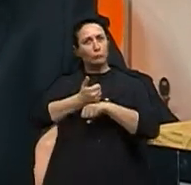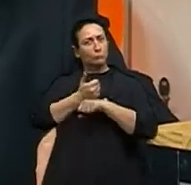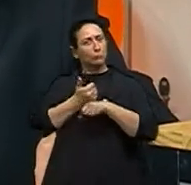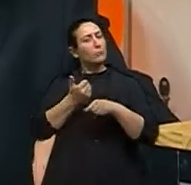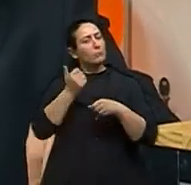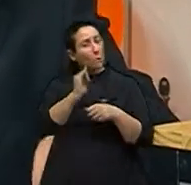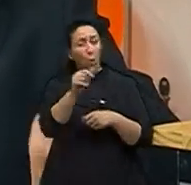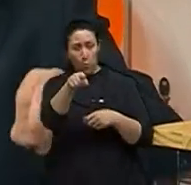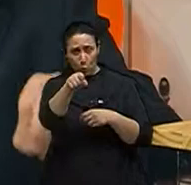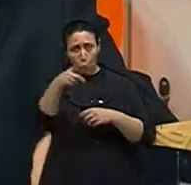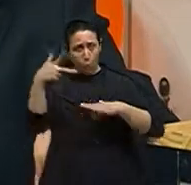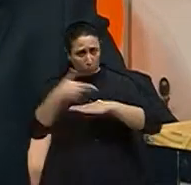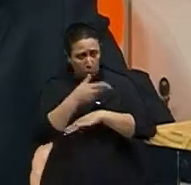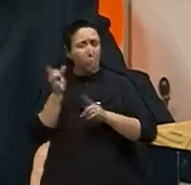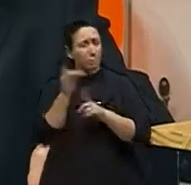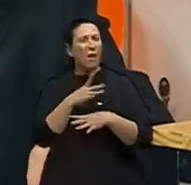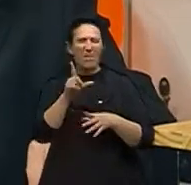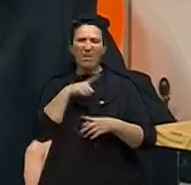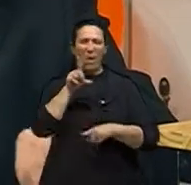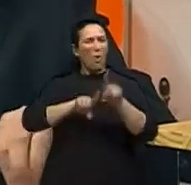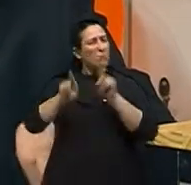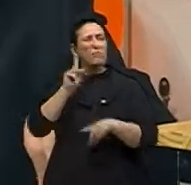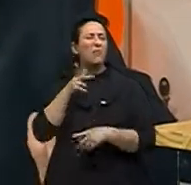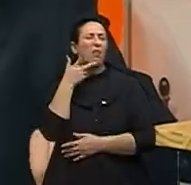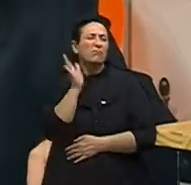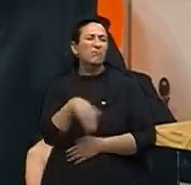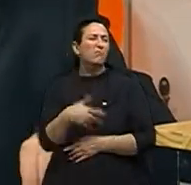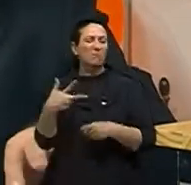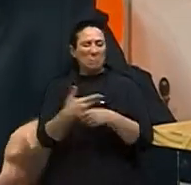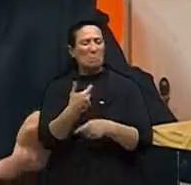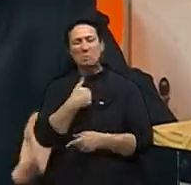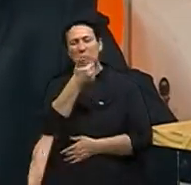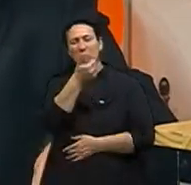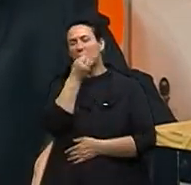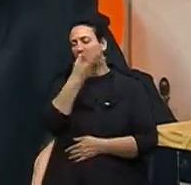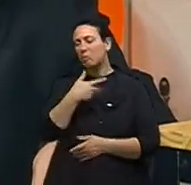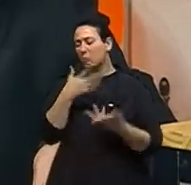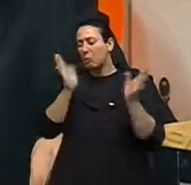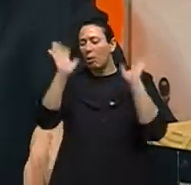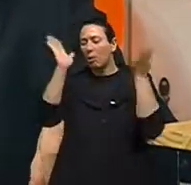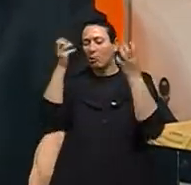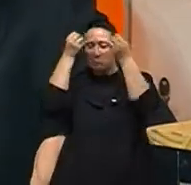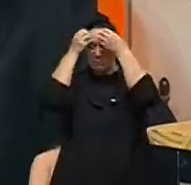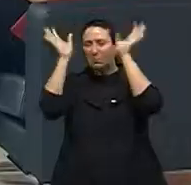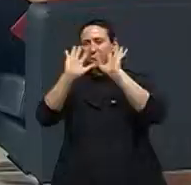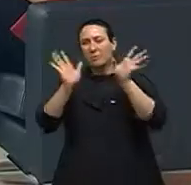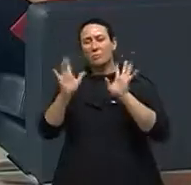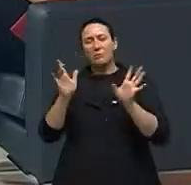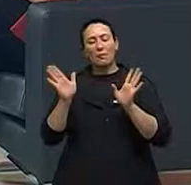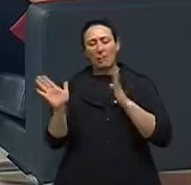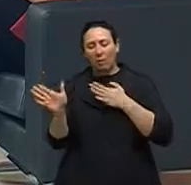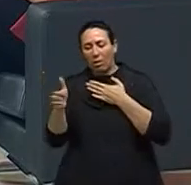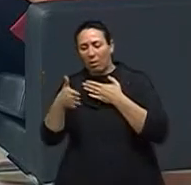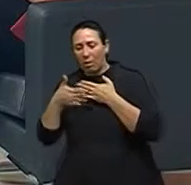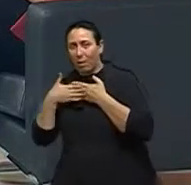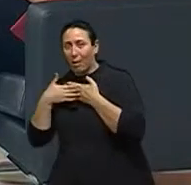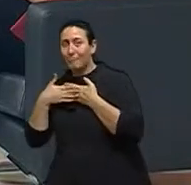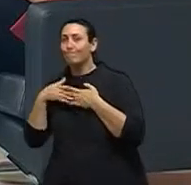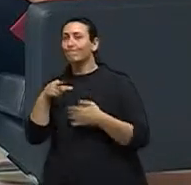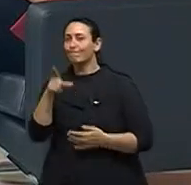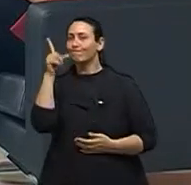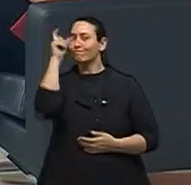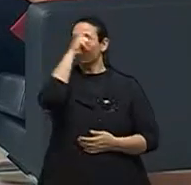tem pacientes que realmente não se interessam não querem mais não se retraem e isso é muito